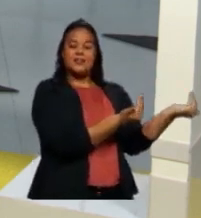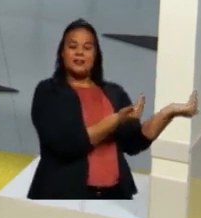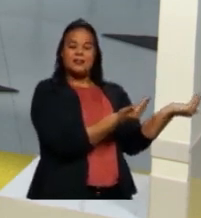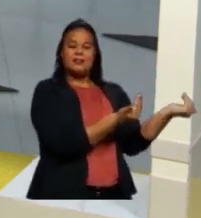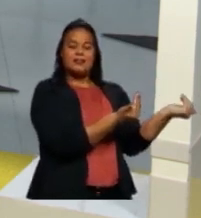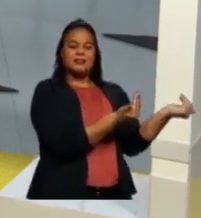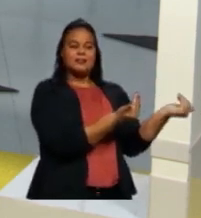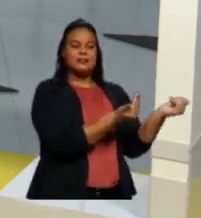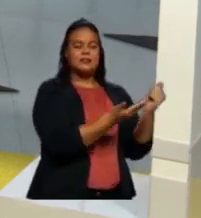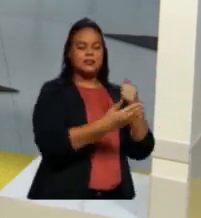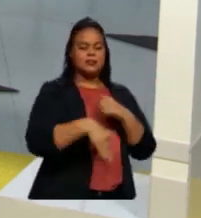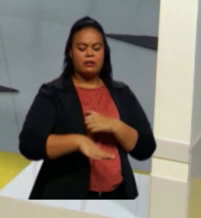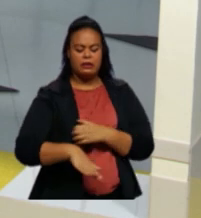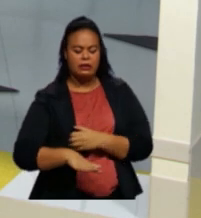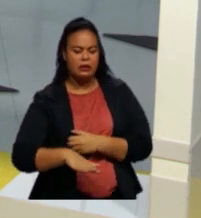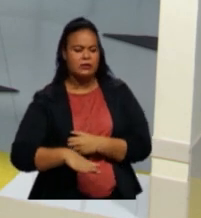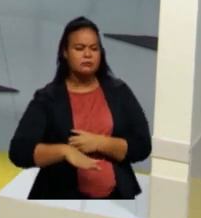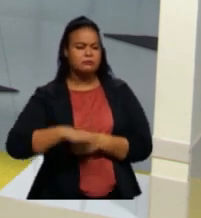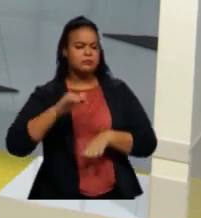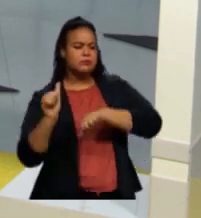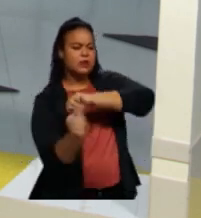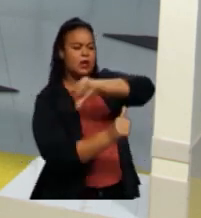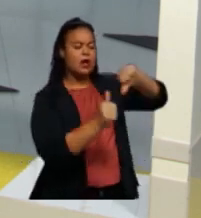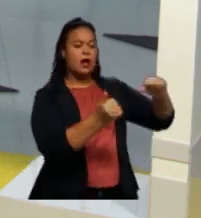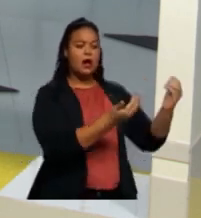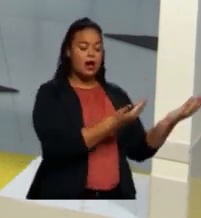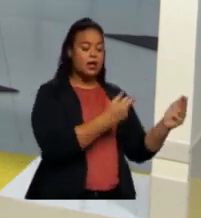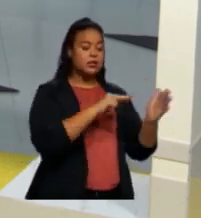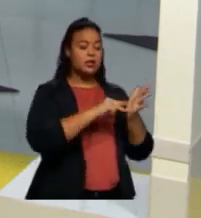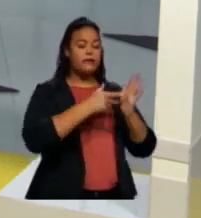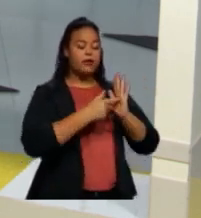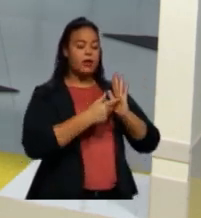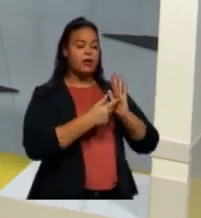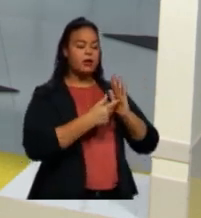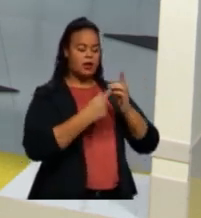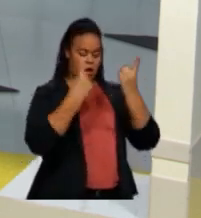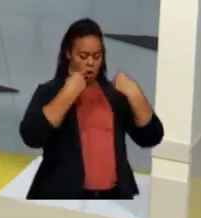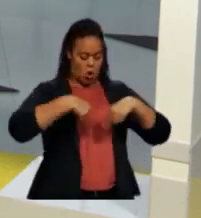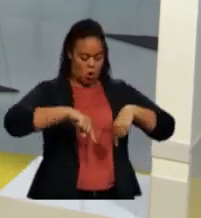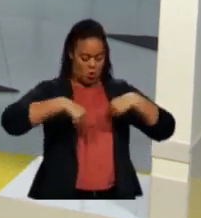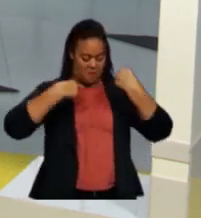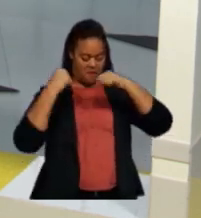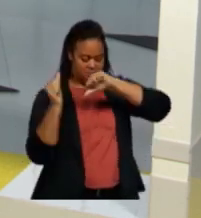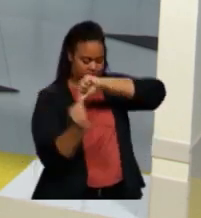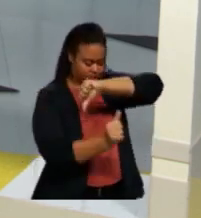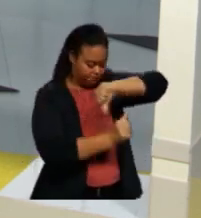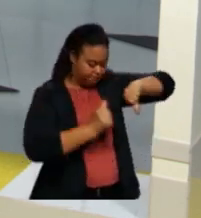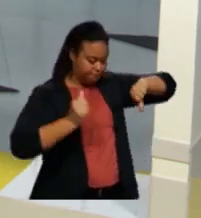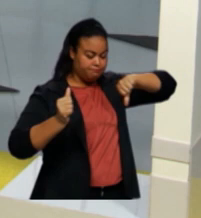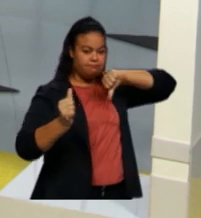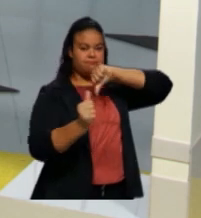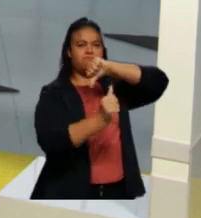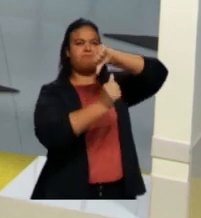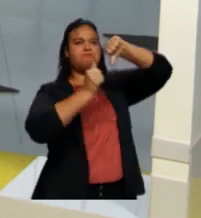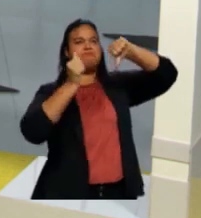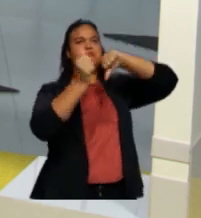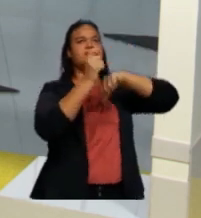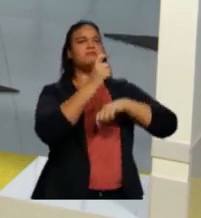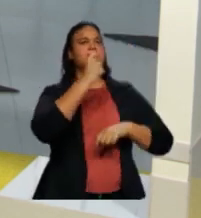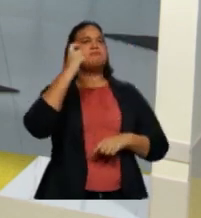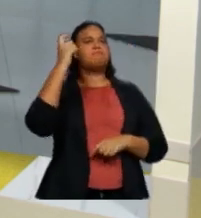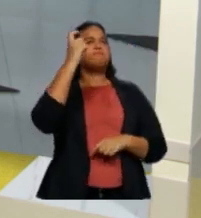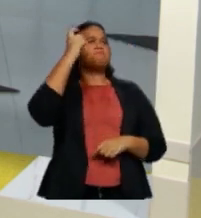entre a infância e adulto, e significa que o seu corpo ele está passando por modificações para se tornar